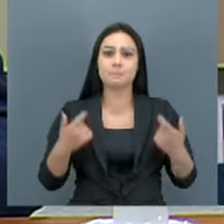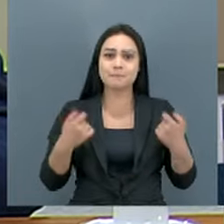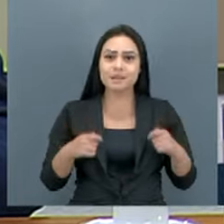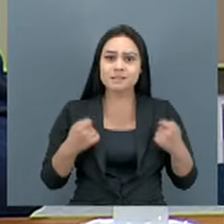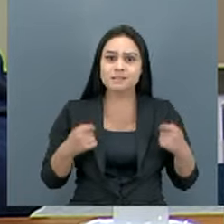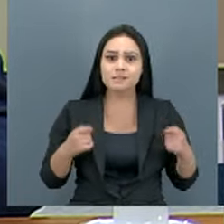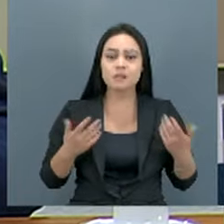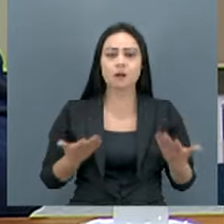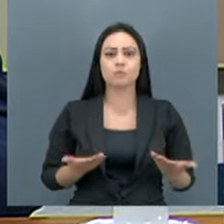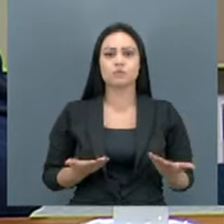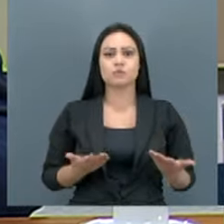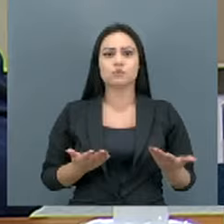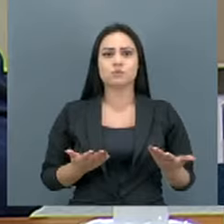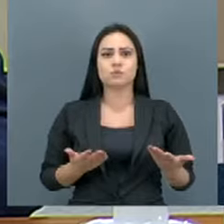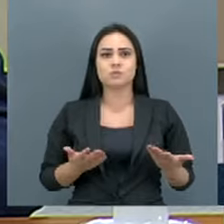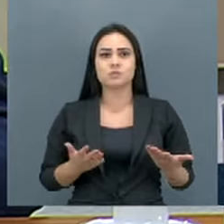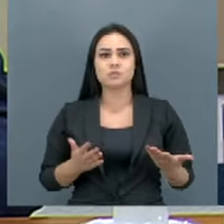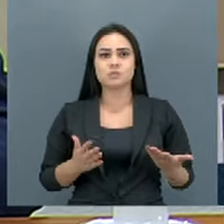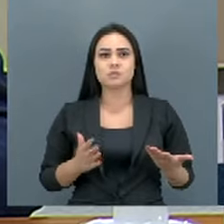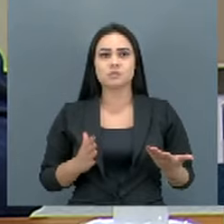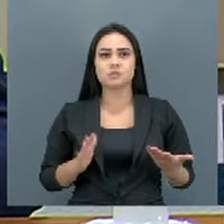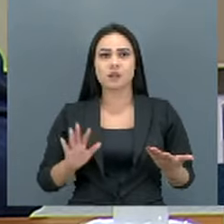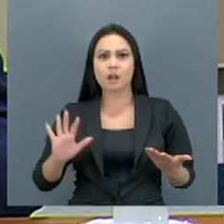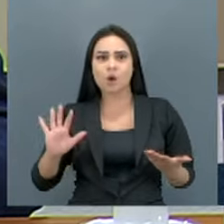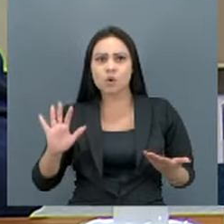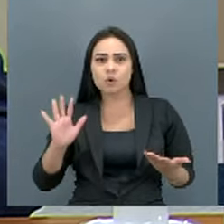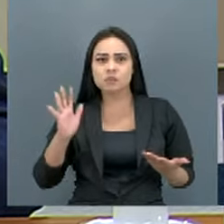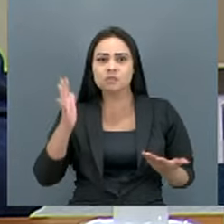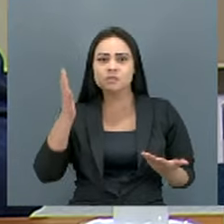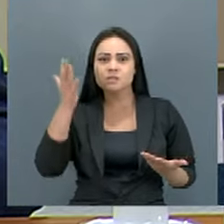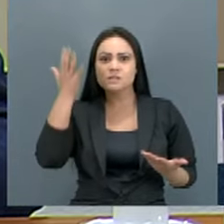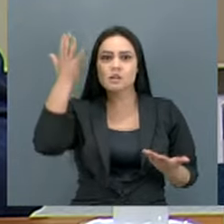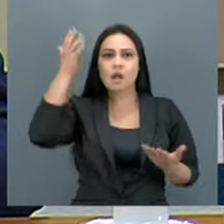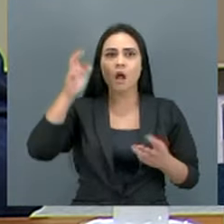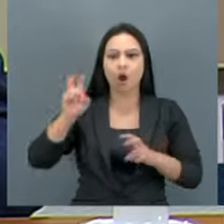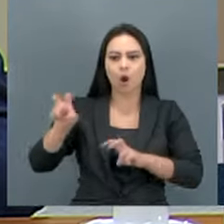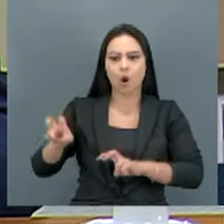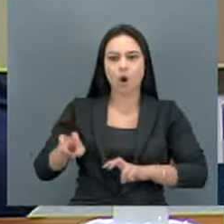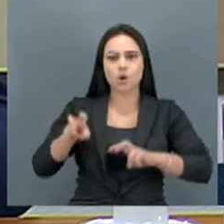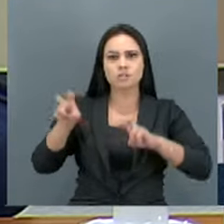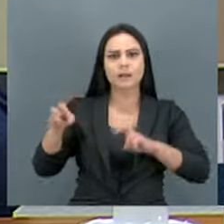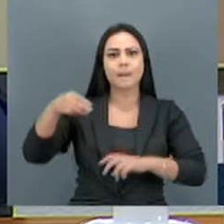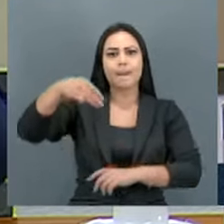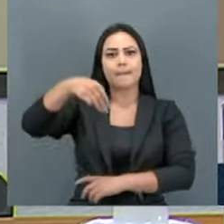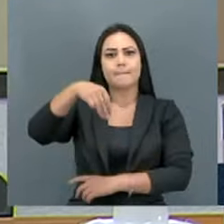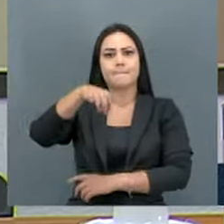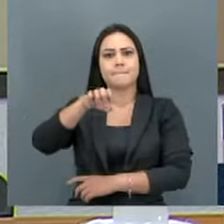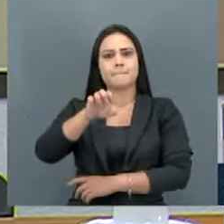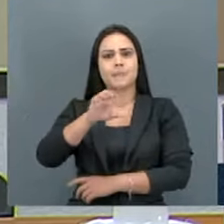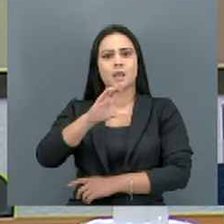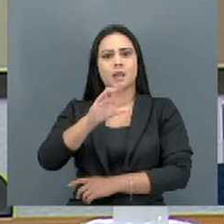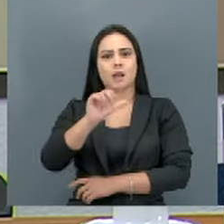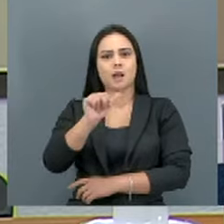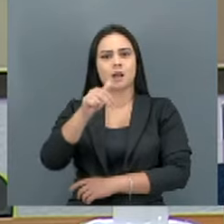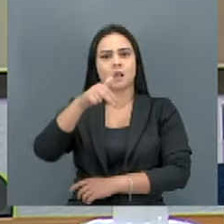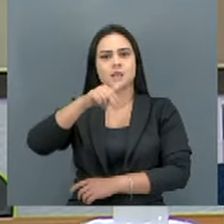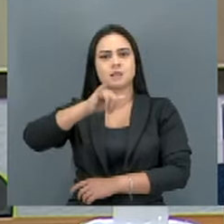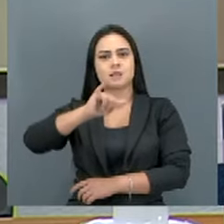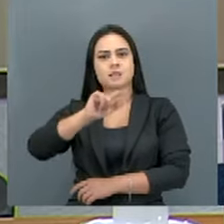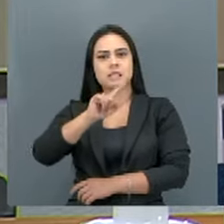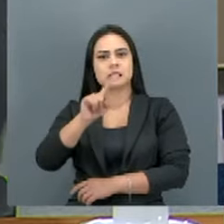acontecer a roça mecanizada para o nosso povo trabalhar,